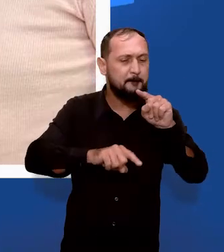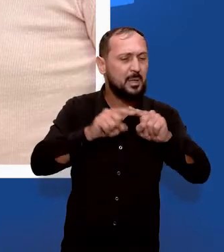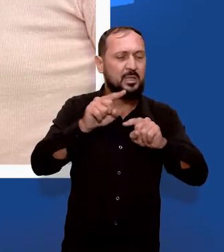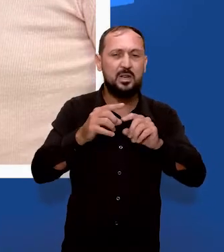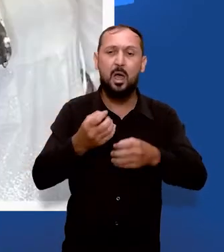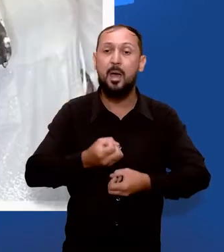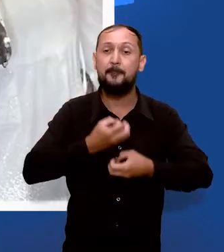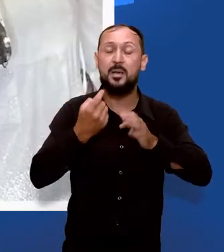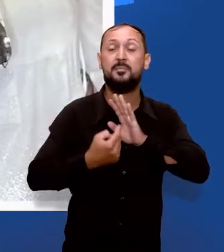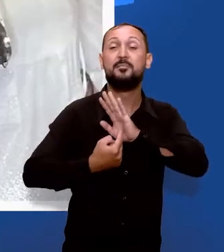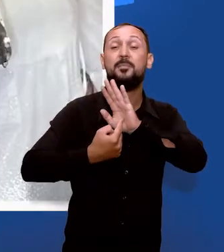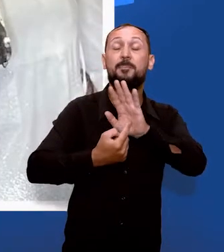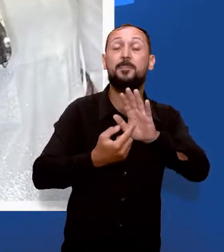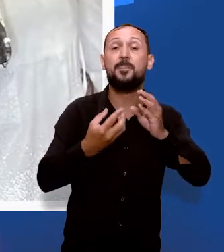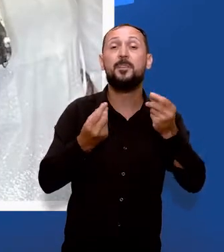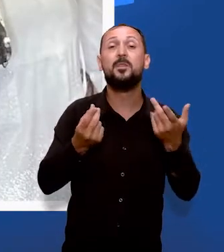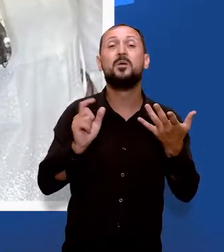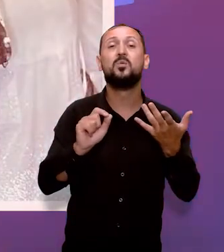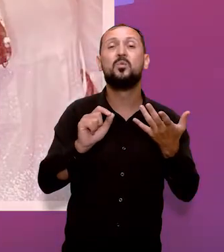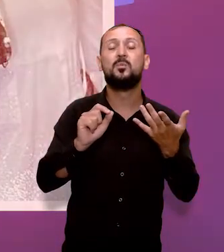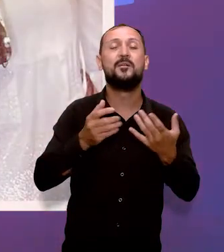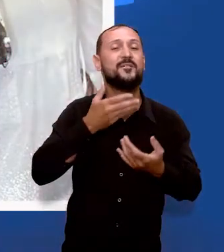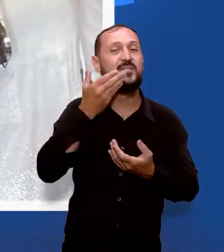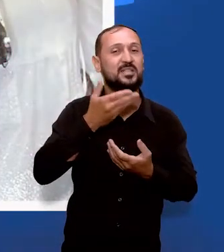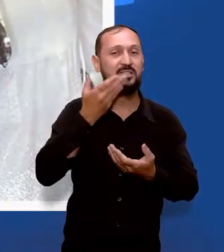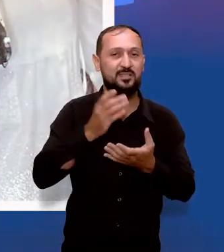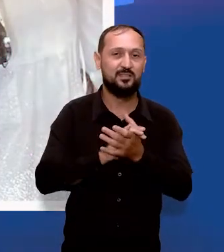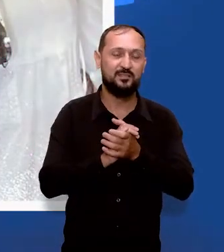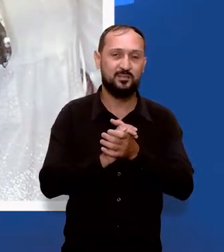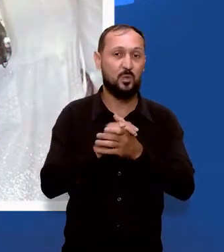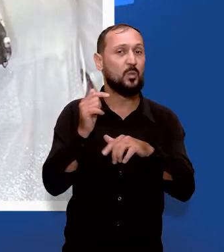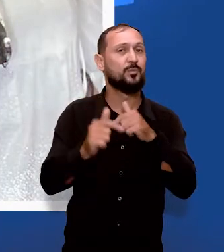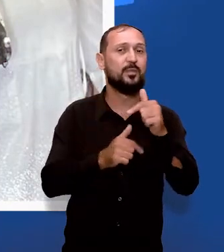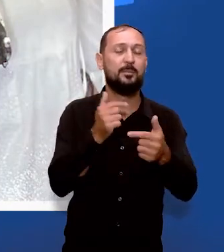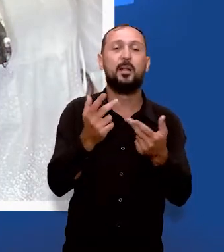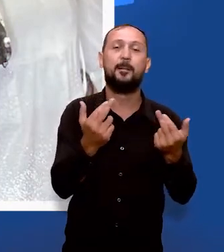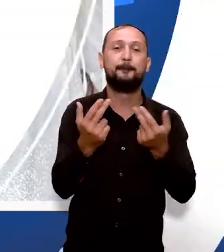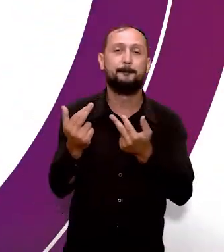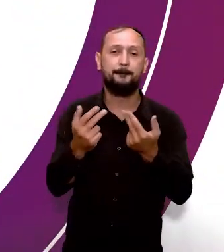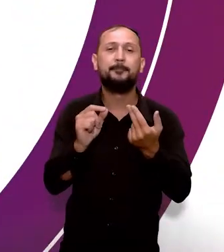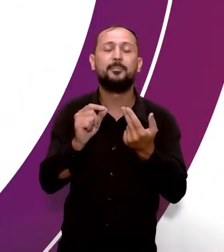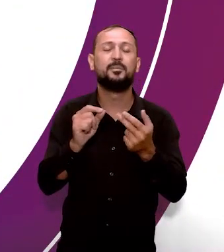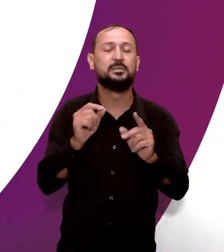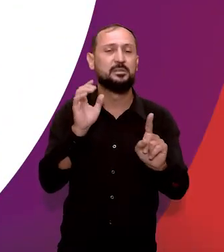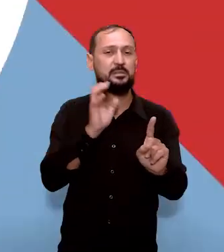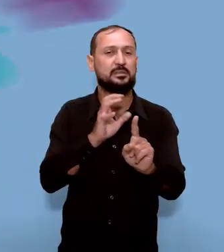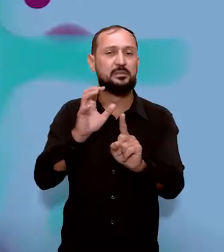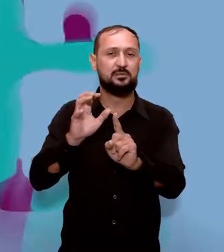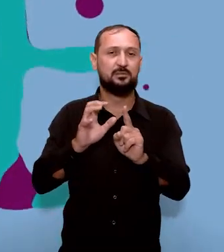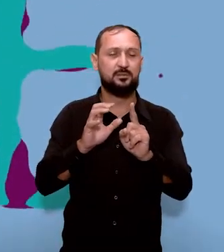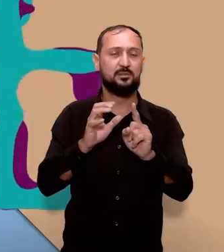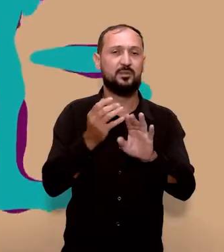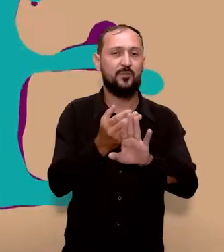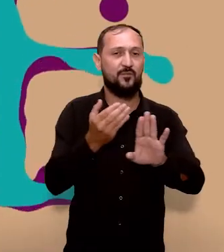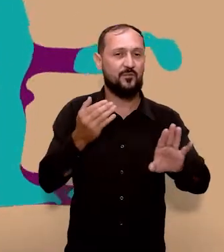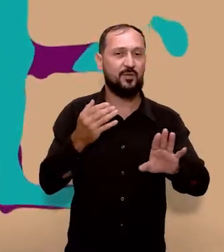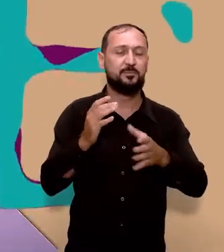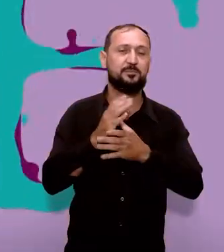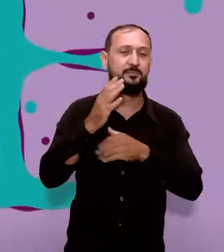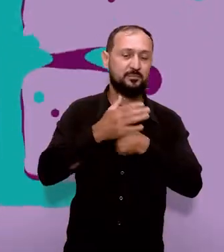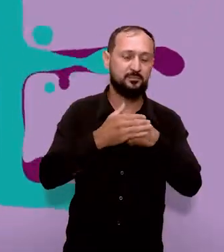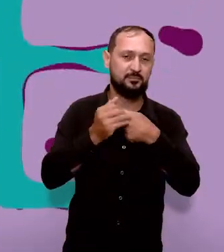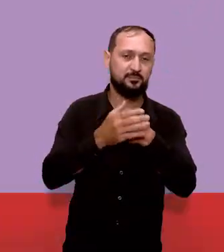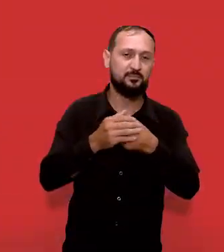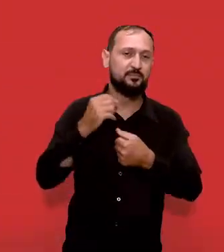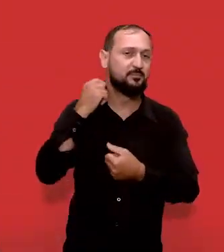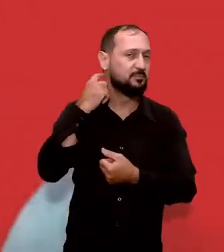explorando formas, materiais, meios de expressão, com uma grande facilidade. Seu trabalho, ao mesmo tempo,